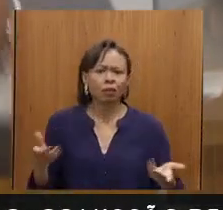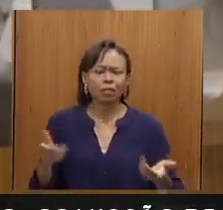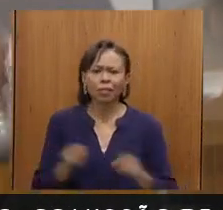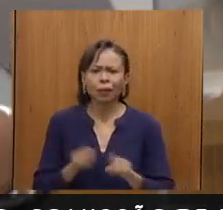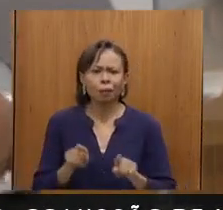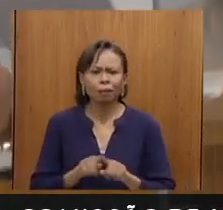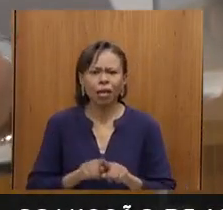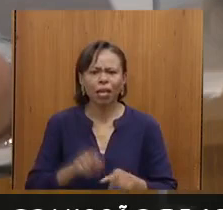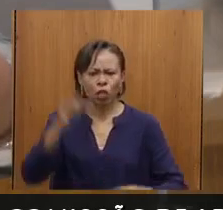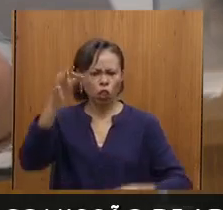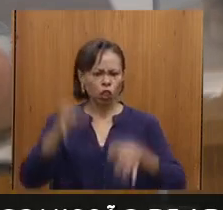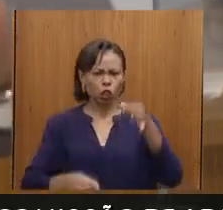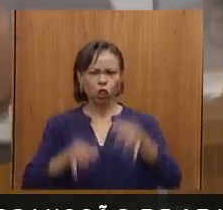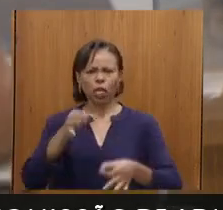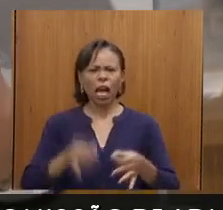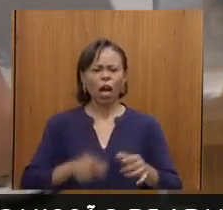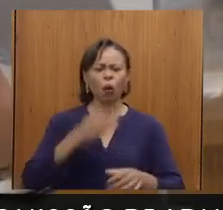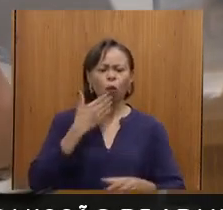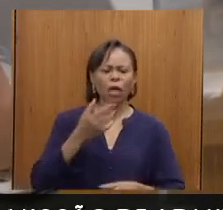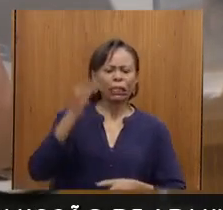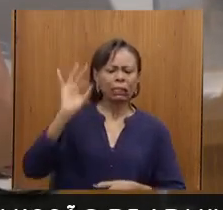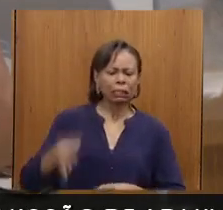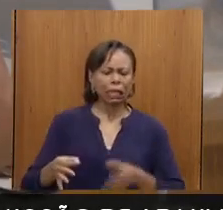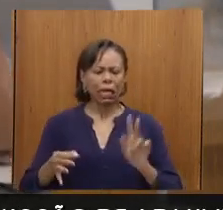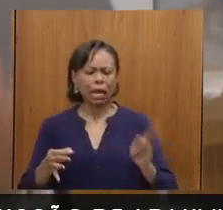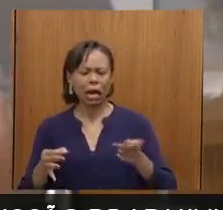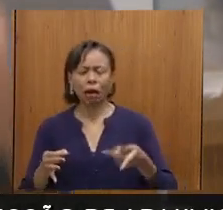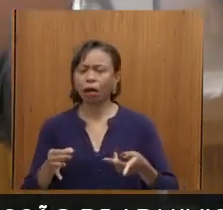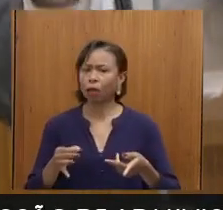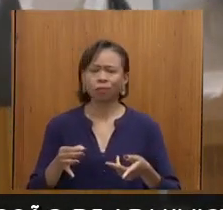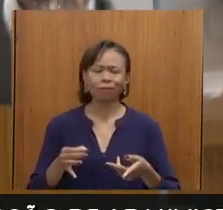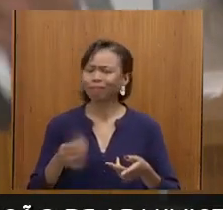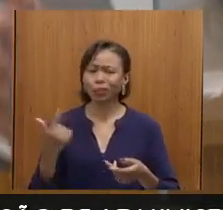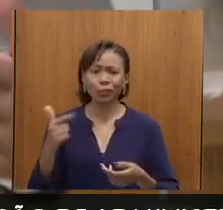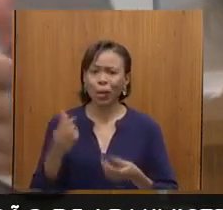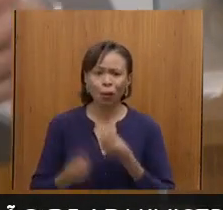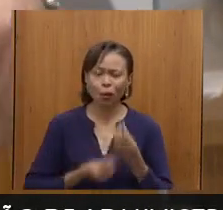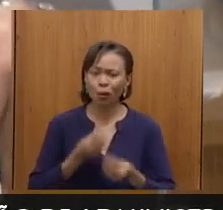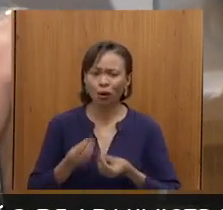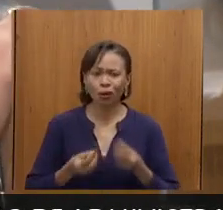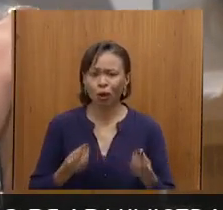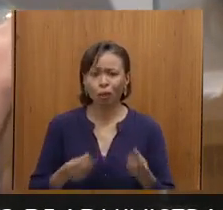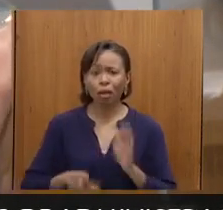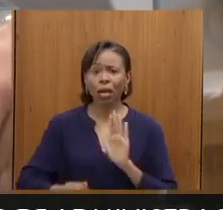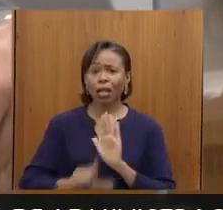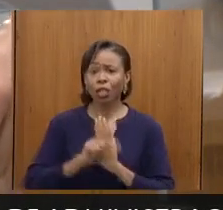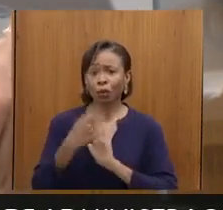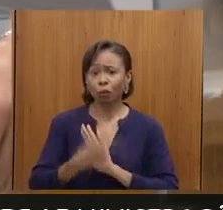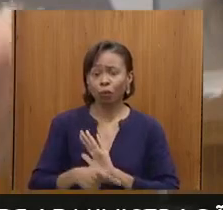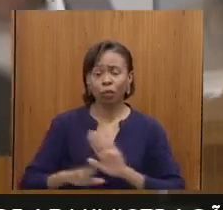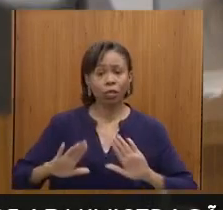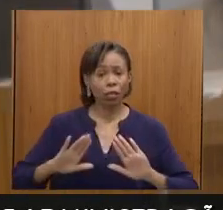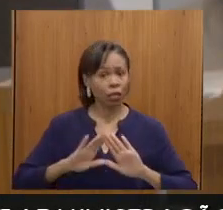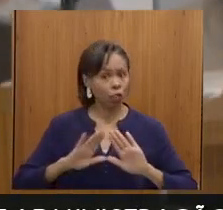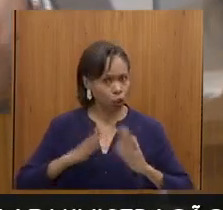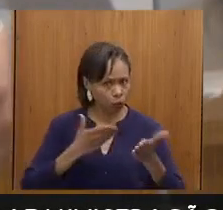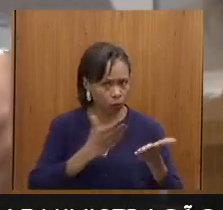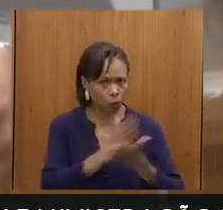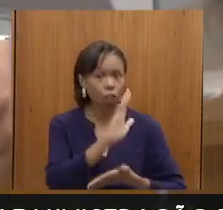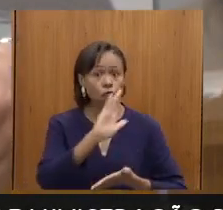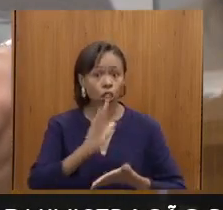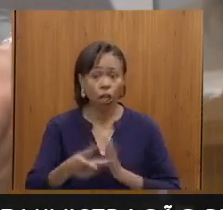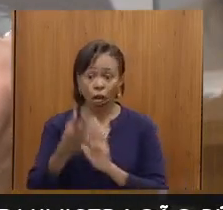das ações tomadas, aprovadas pela legislação aqui na Assembleia Legislativa, aprovadas em